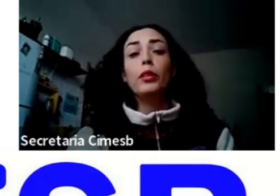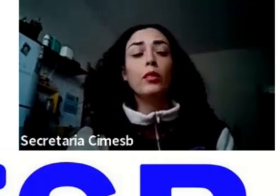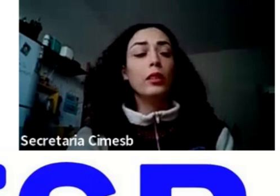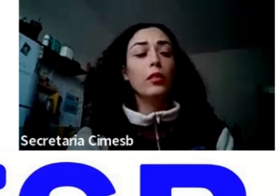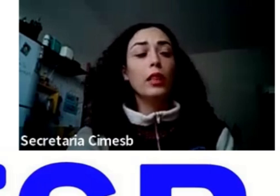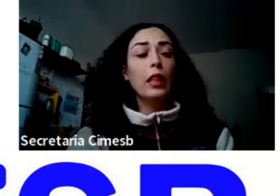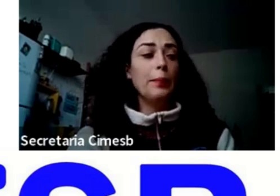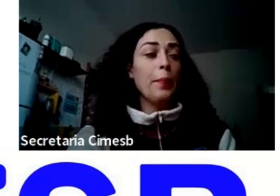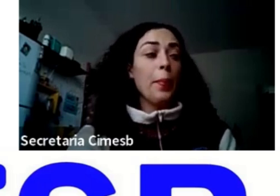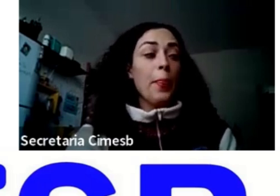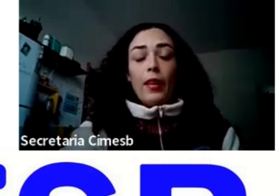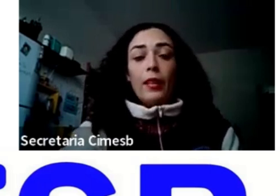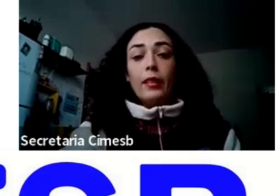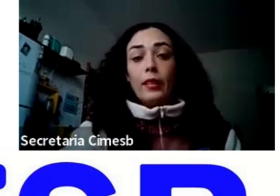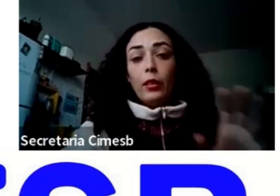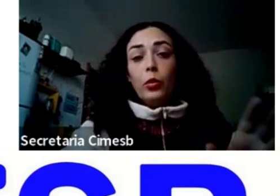ela é uma pós-graduação que